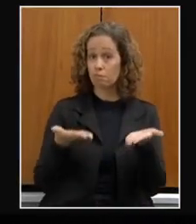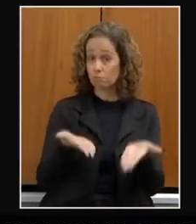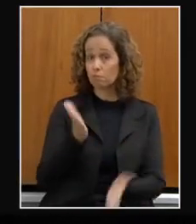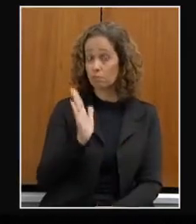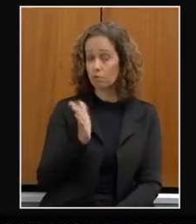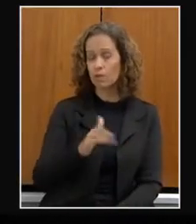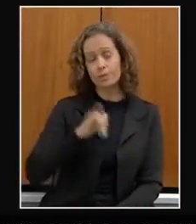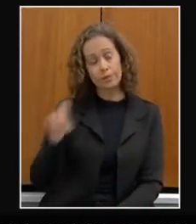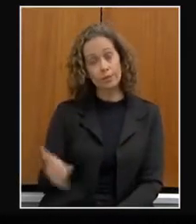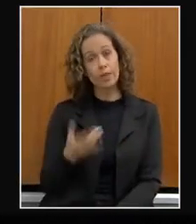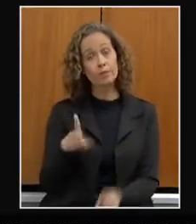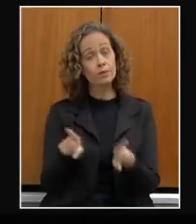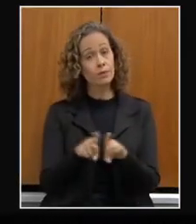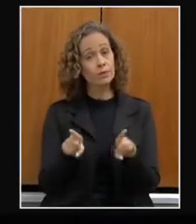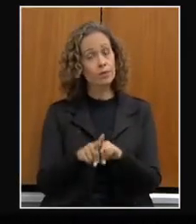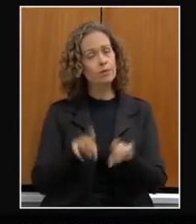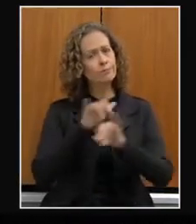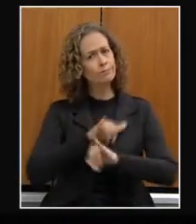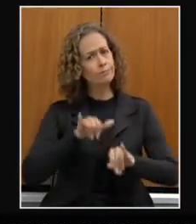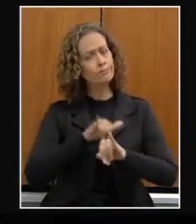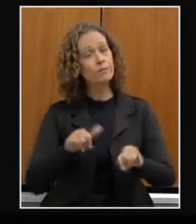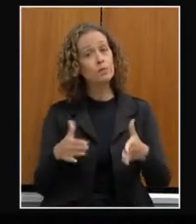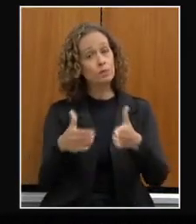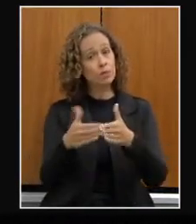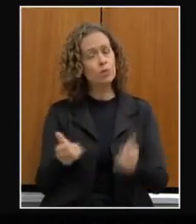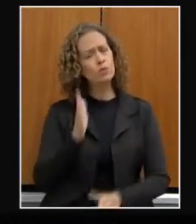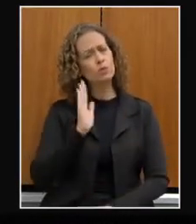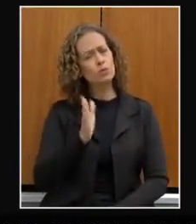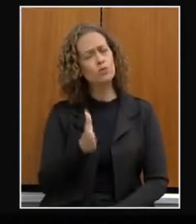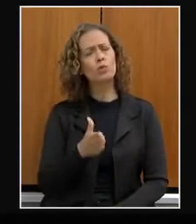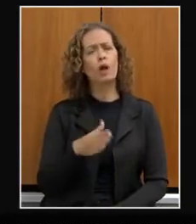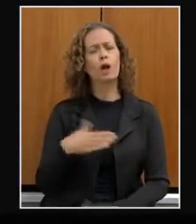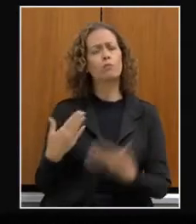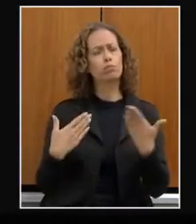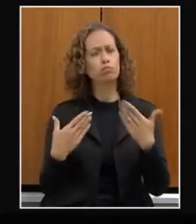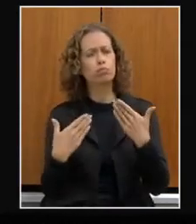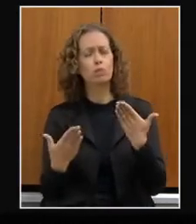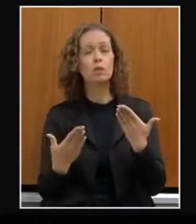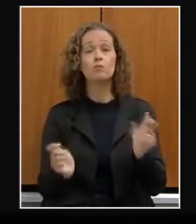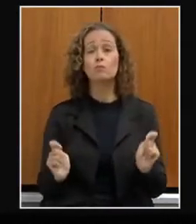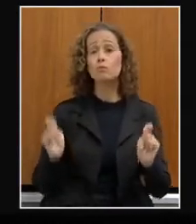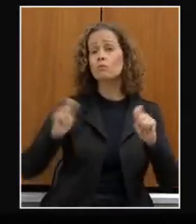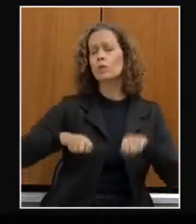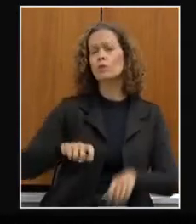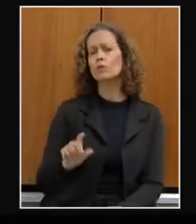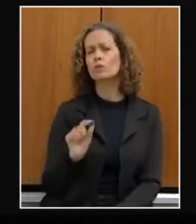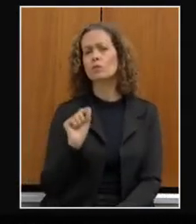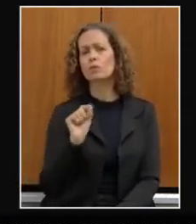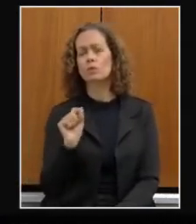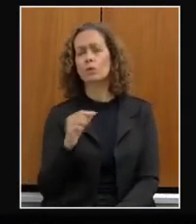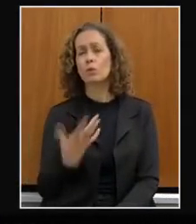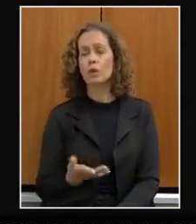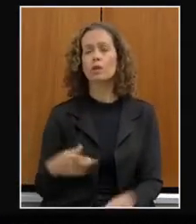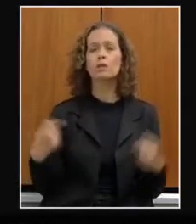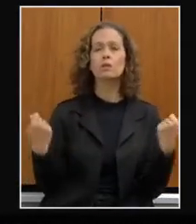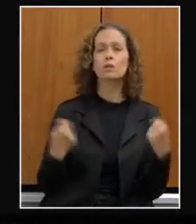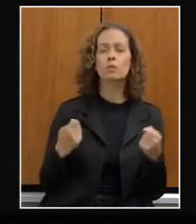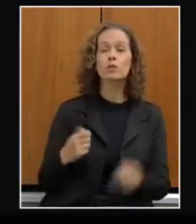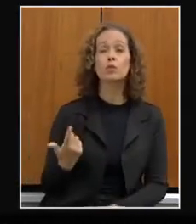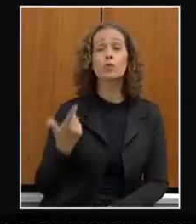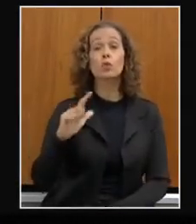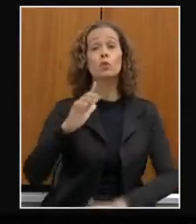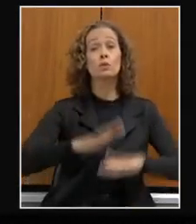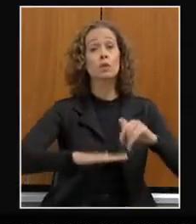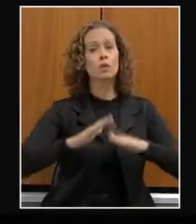aproveito aqui para fazer também o pedido que já vem discutindo com vossa excelência sobre a possibilidade de cateter de alto fluxo a gente tem visto bons